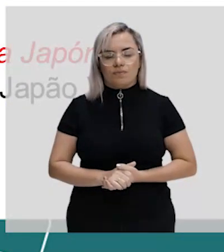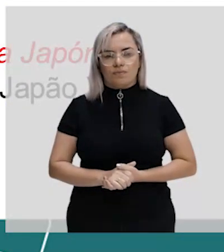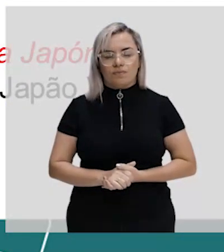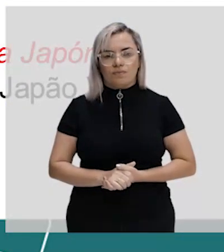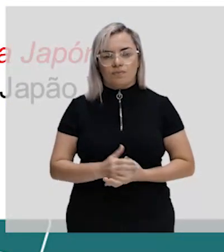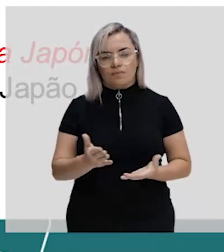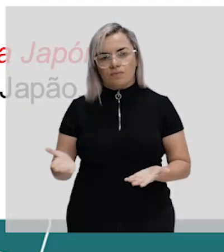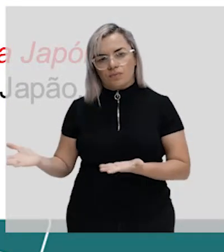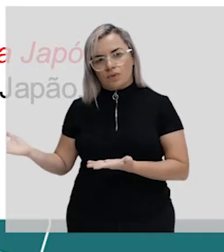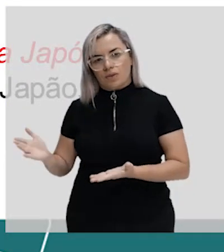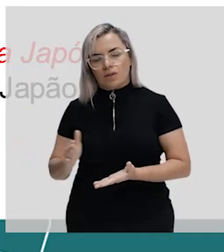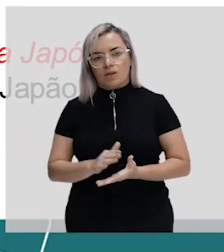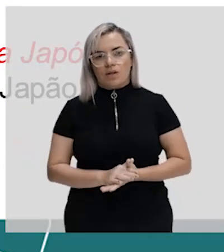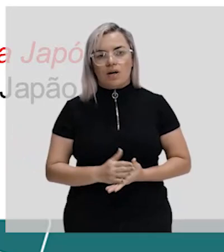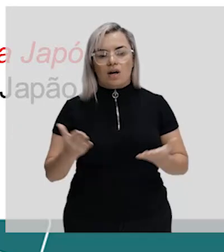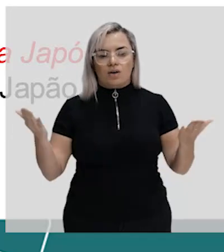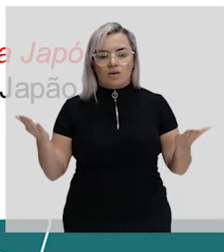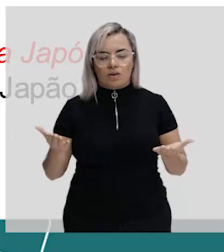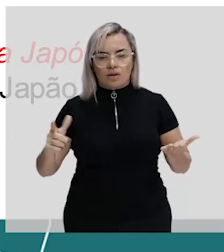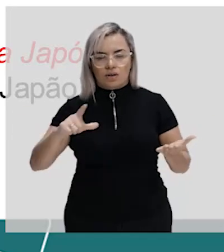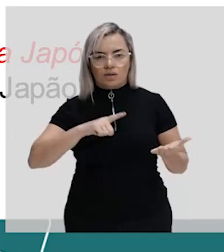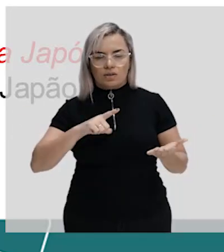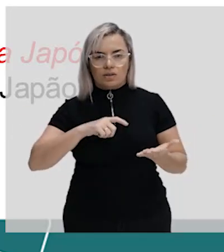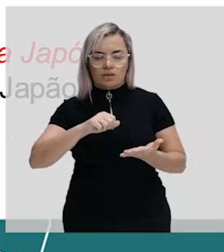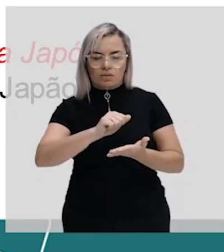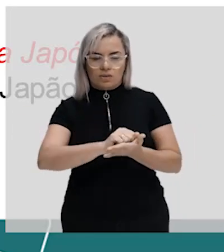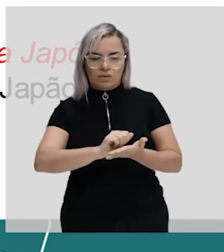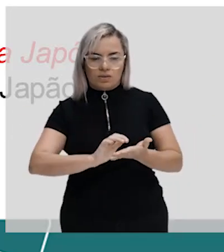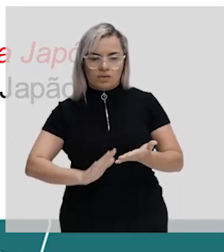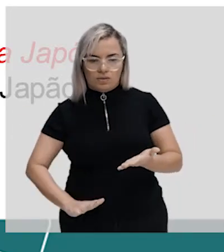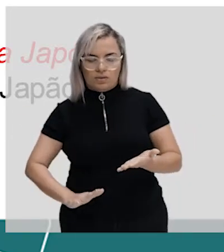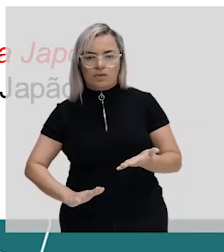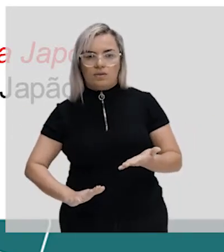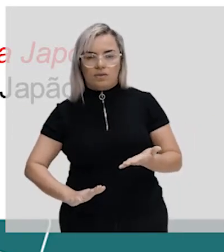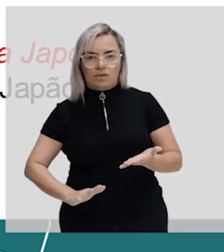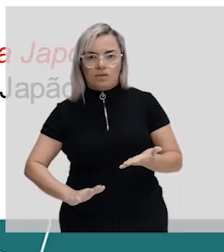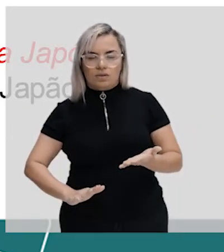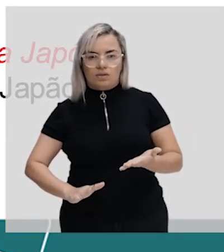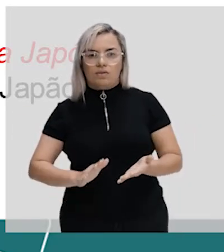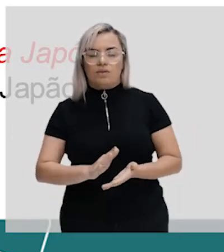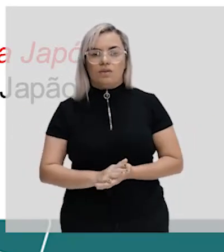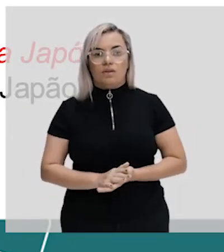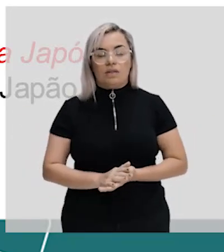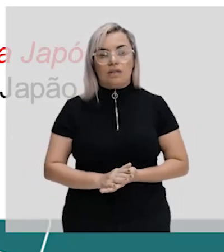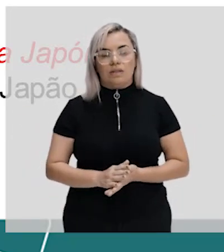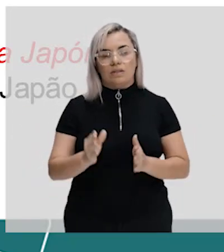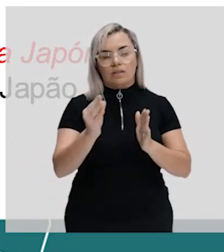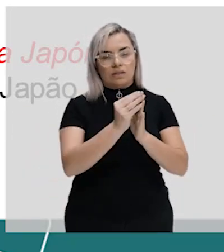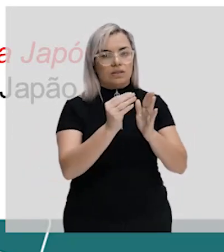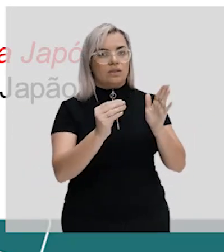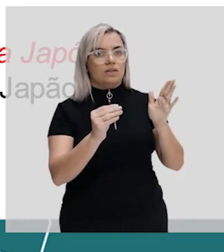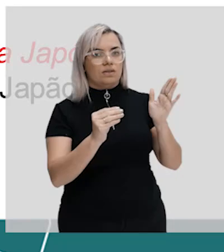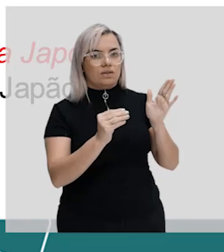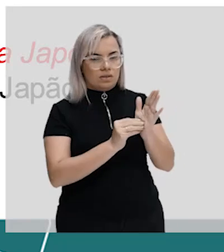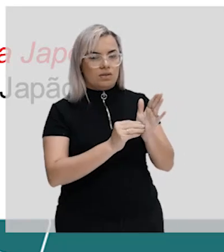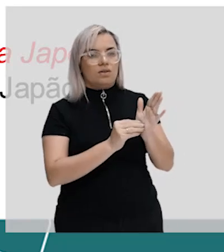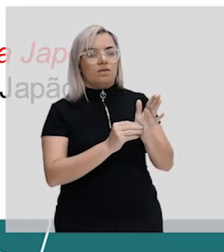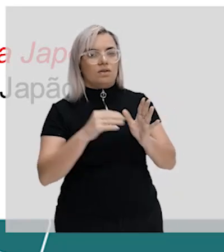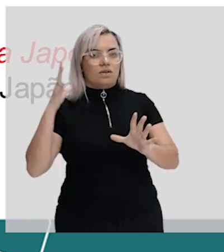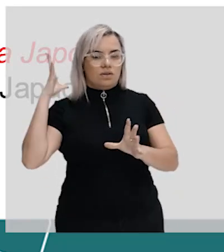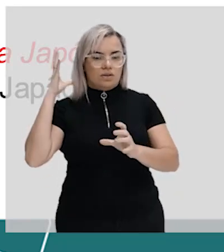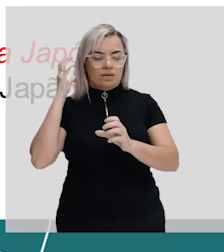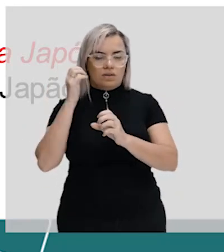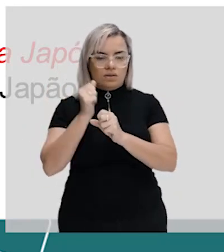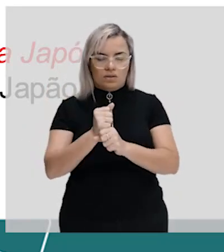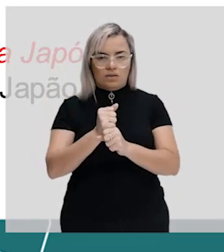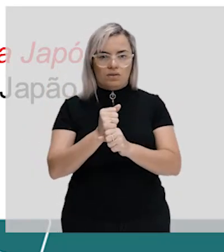Aqui eu tenho alguns exercícios, tá? E essa aula de hoje nós vamos retornar novamente Então,